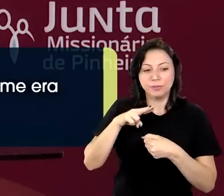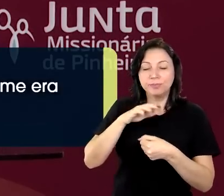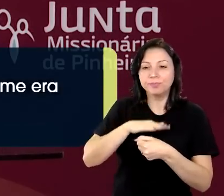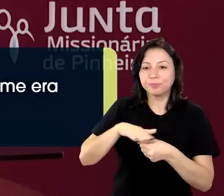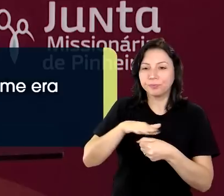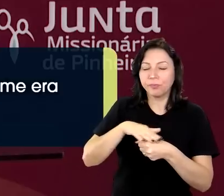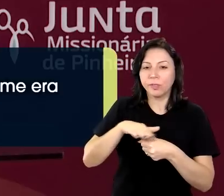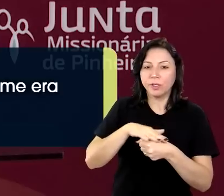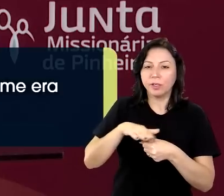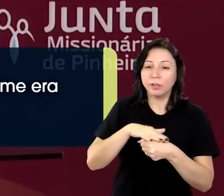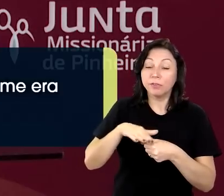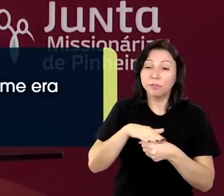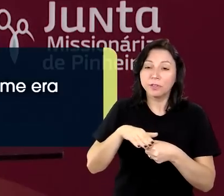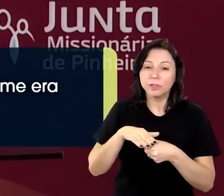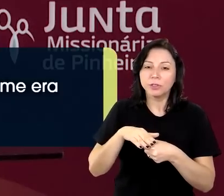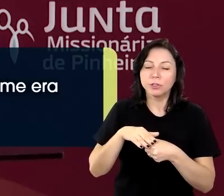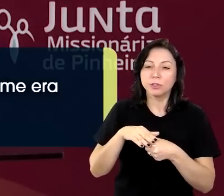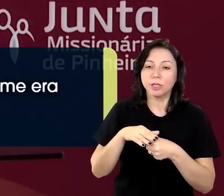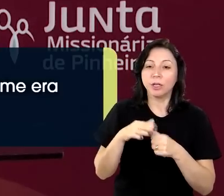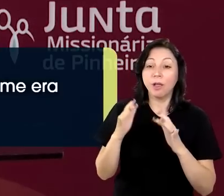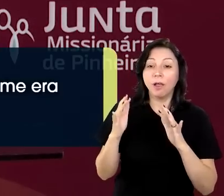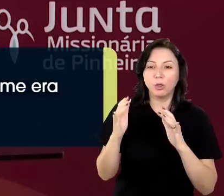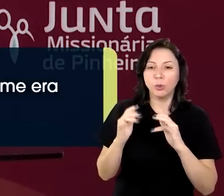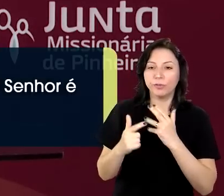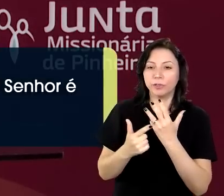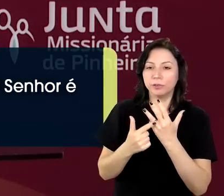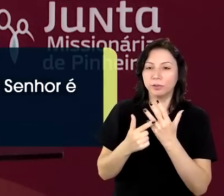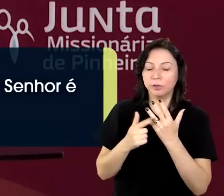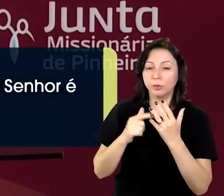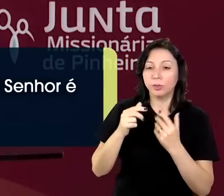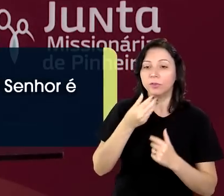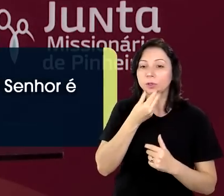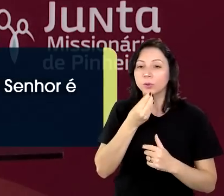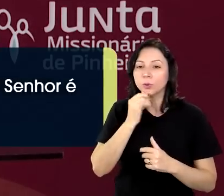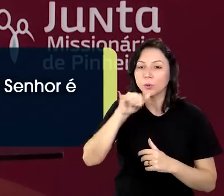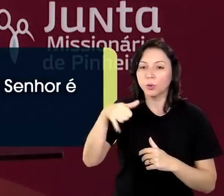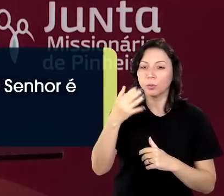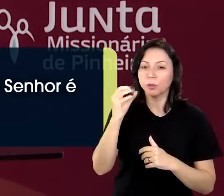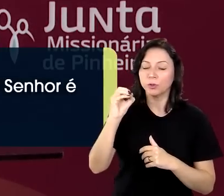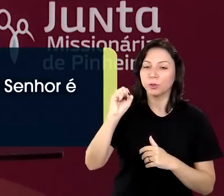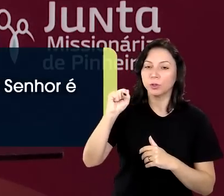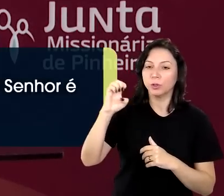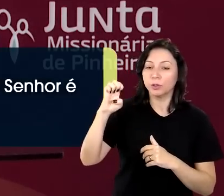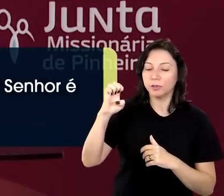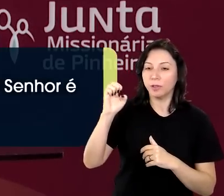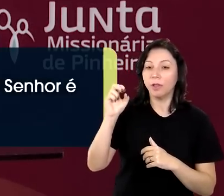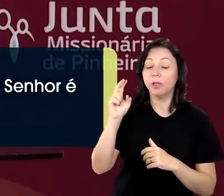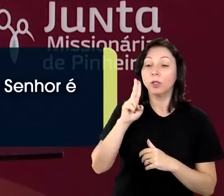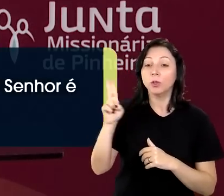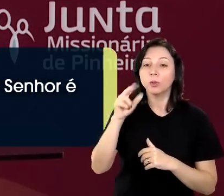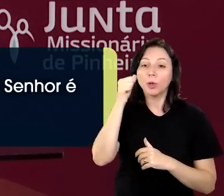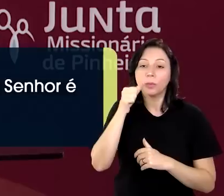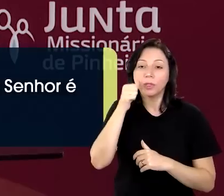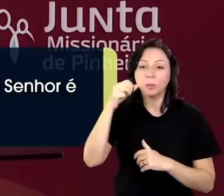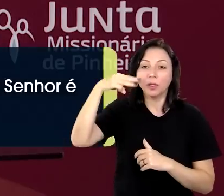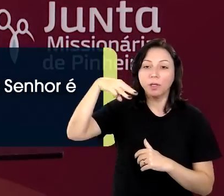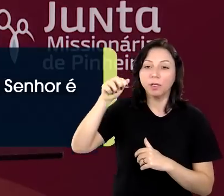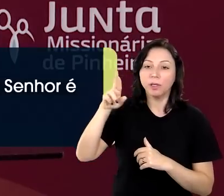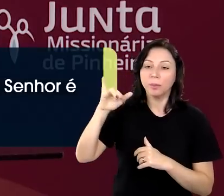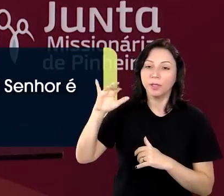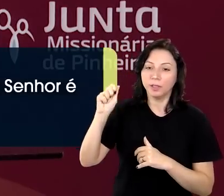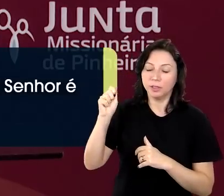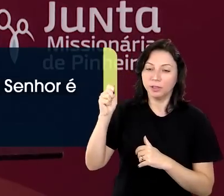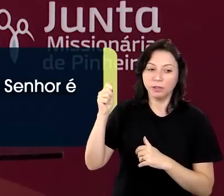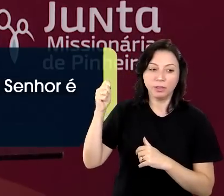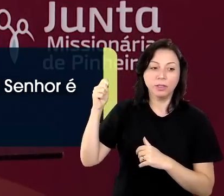José. A virgem chamava-se Maria. E entrando o anjo aonde ela